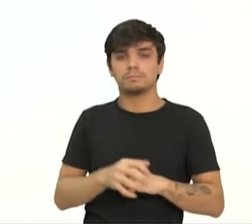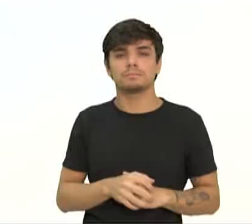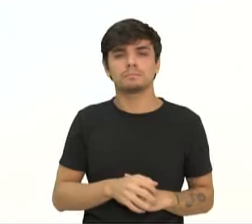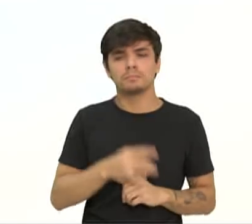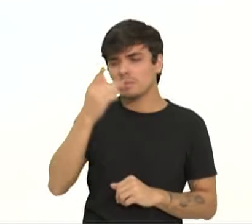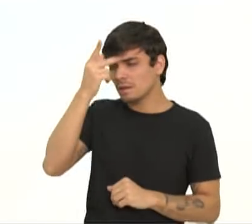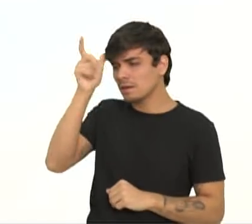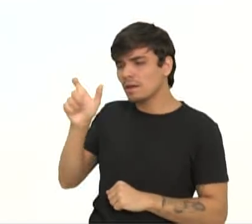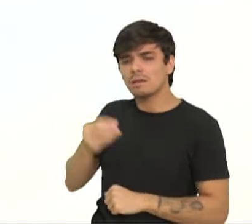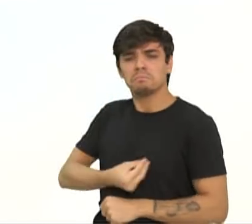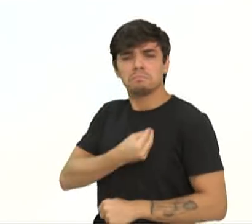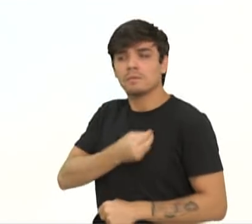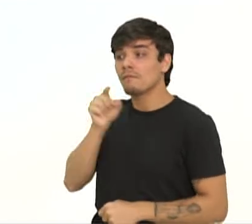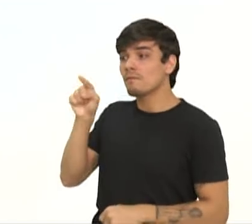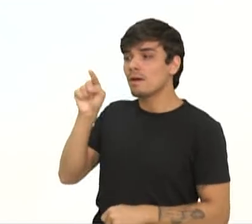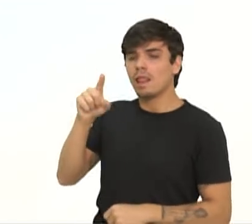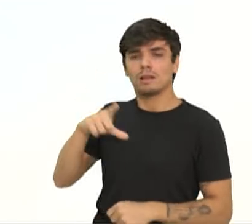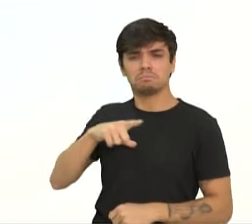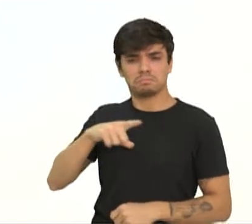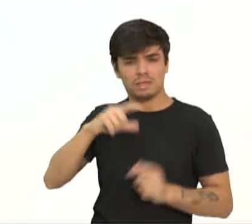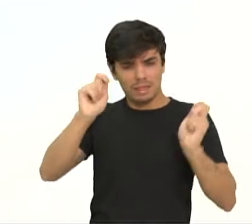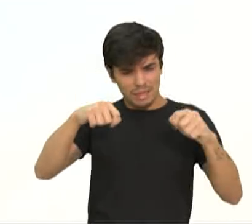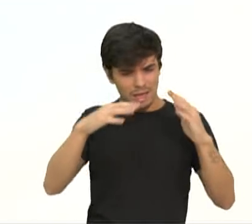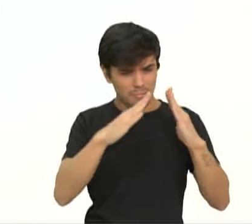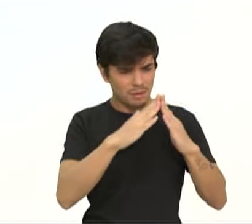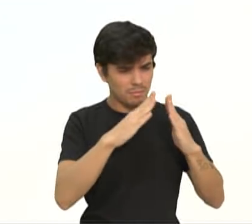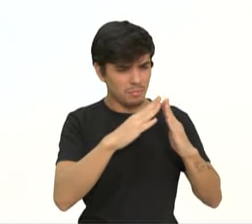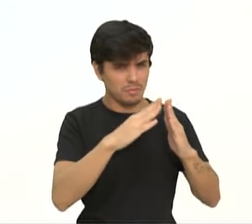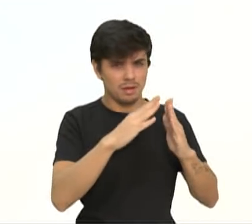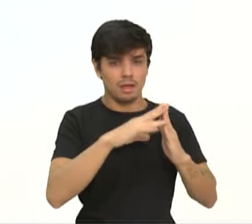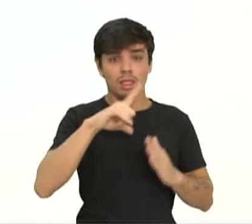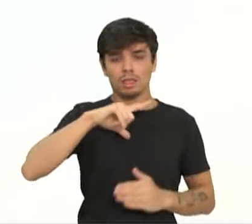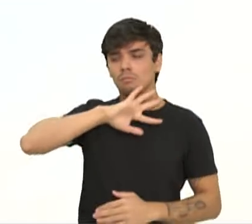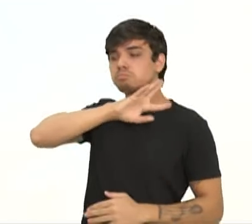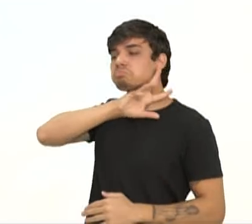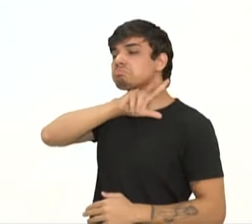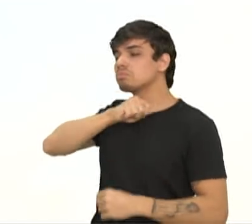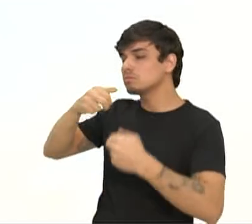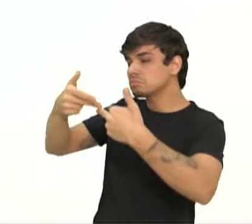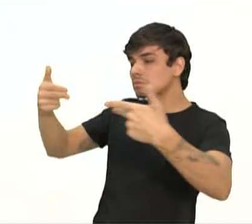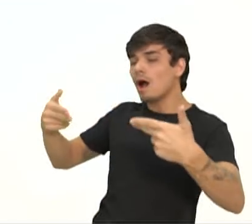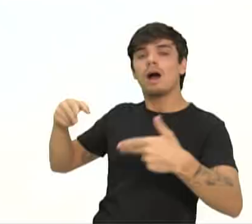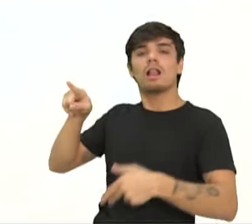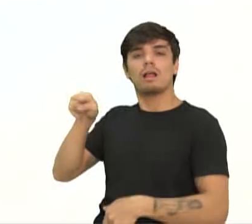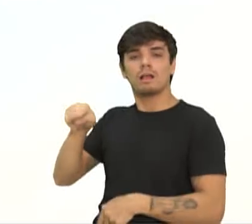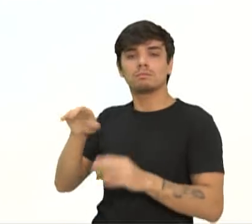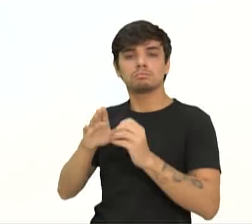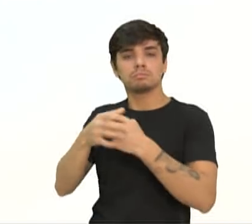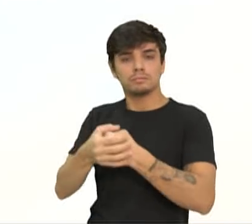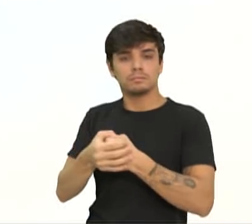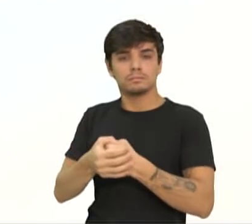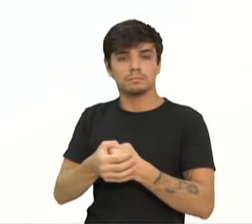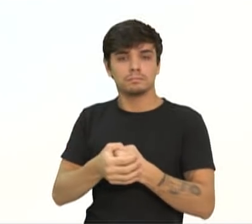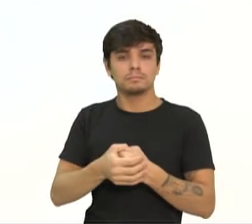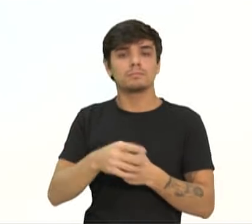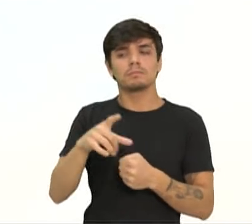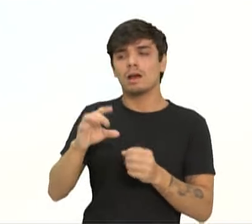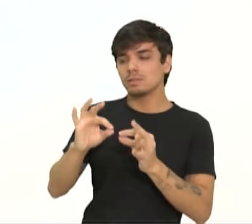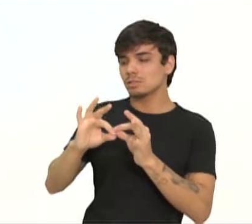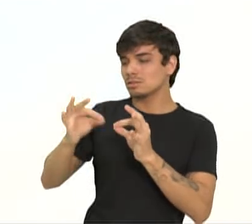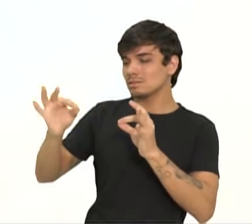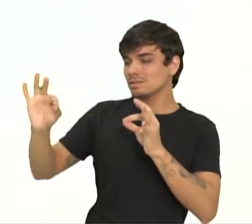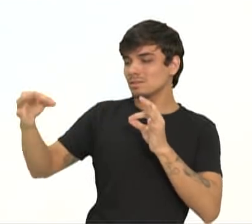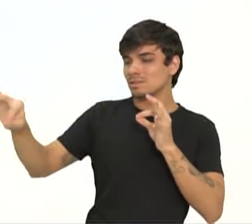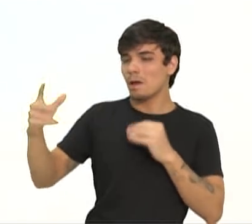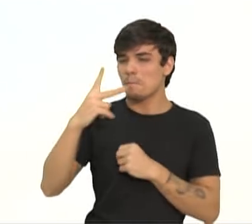Seria habitada? Teria algum bicho escondido na mata? Assim, a distância parecia cheia